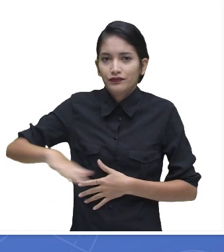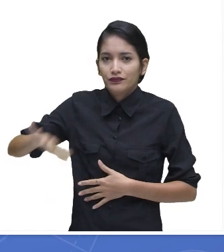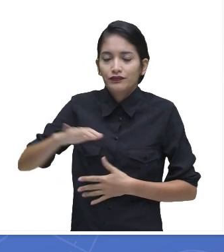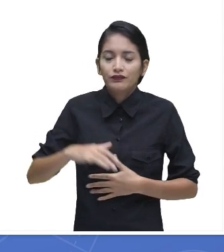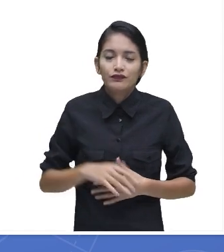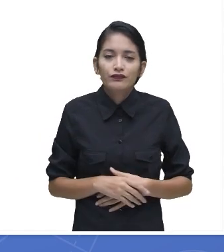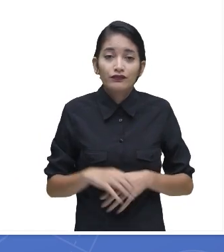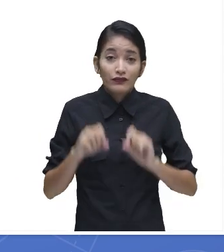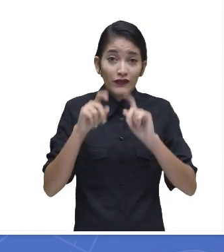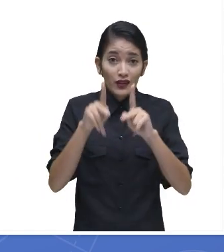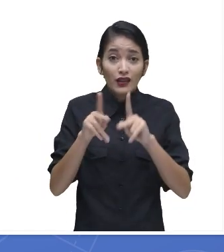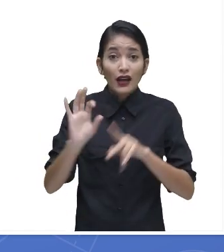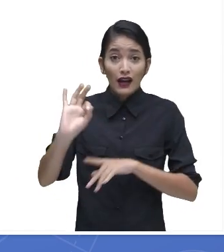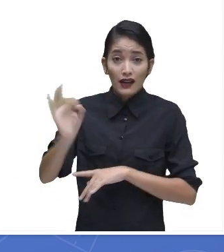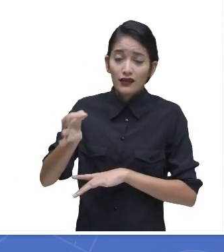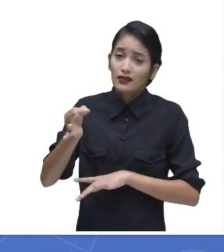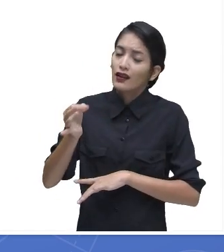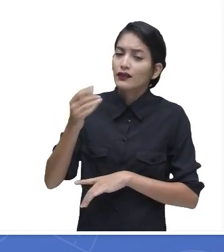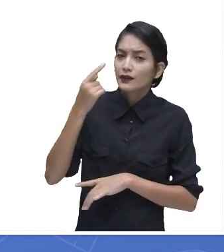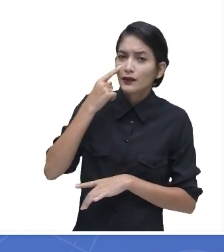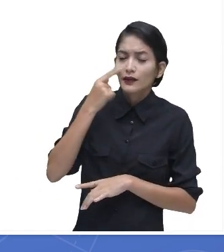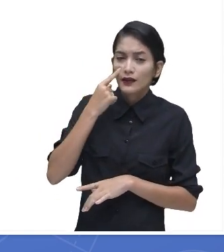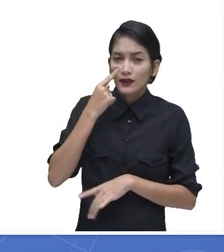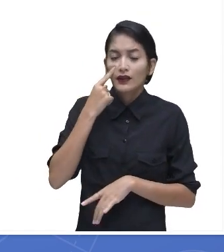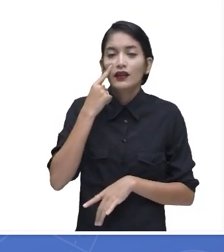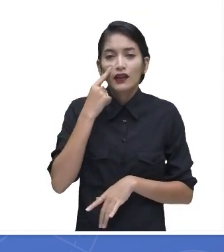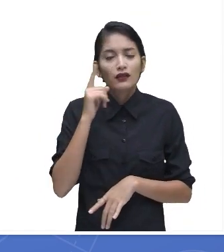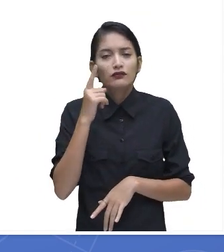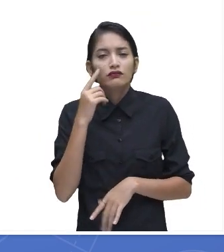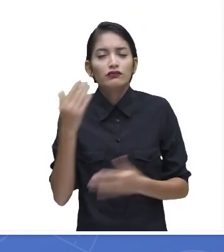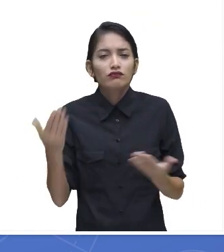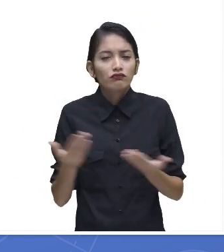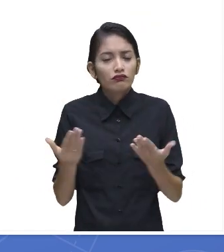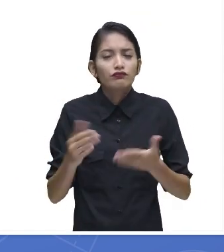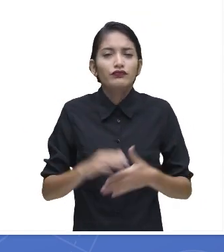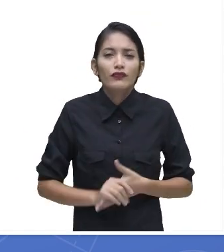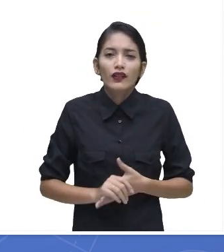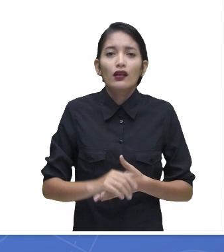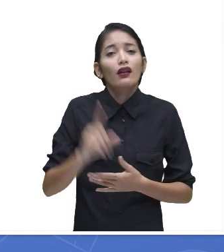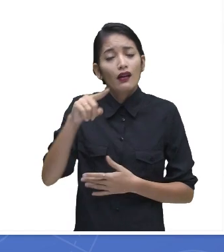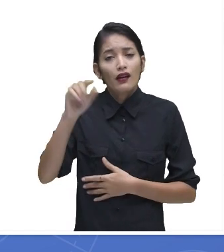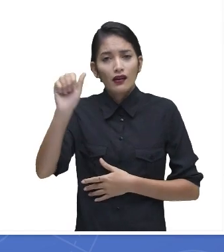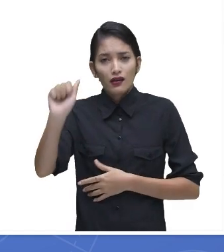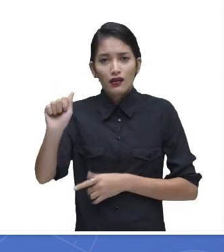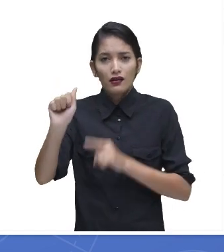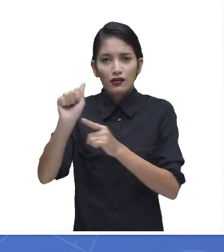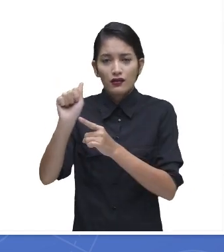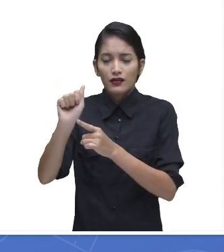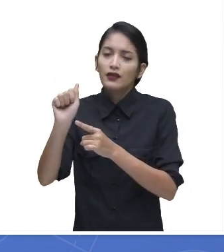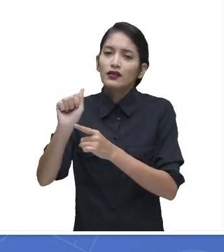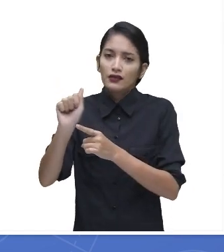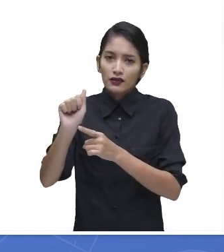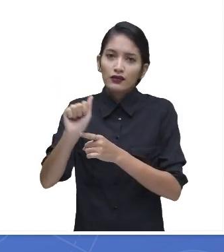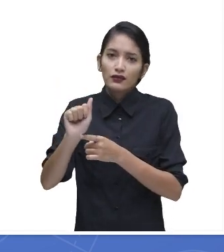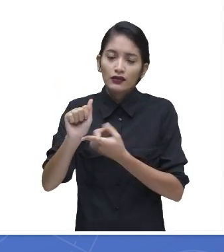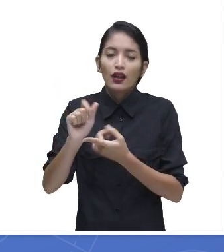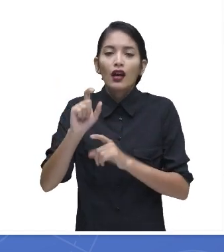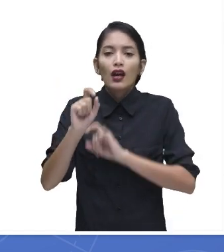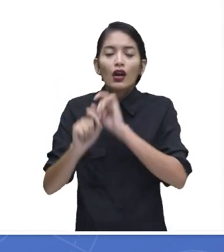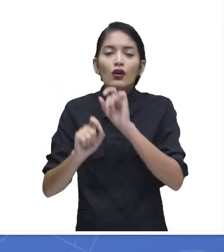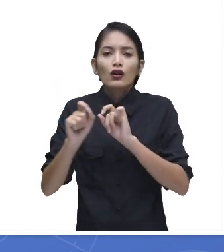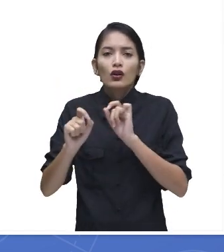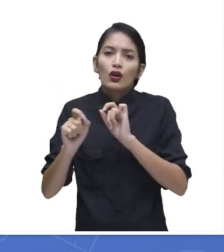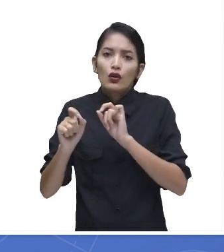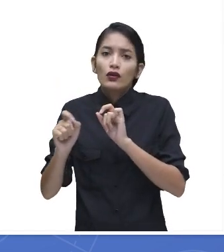gente, então a alternativa correta, como a gente vai ver aí, está vindo aqui nessa tela, né, é a letra A. Tem toda essa questão do êxodo rural que a gente